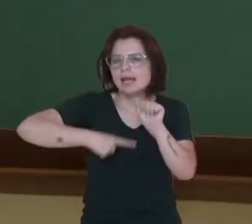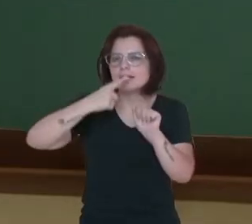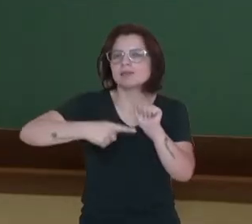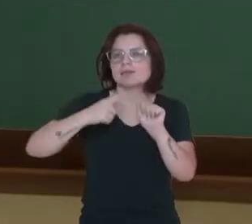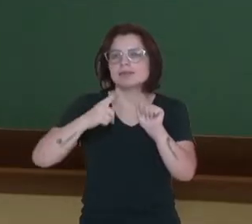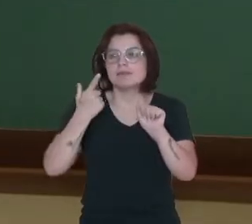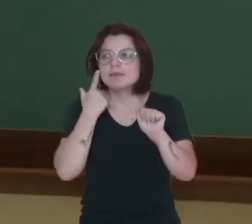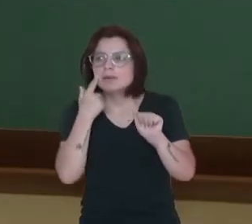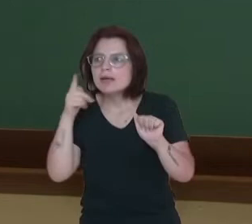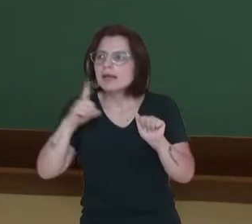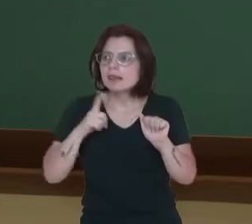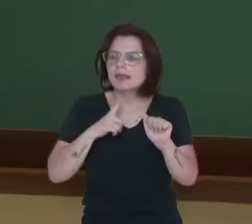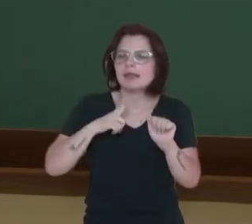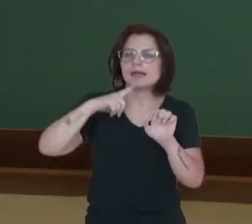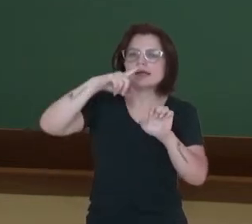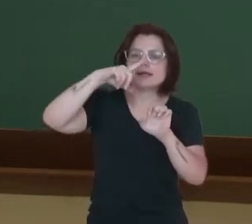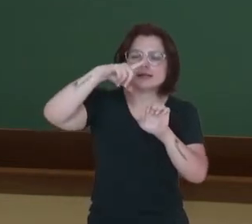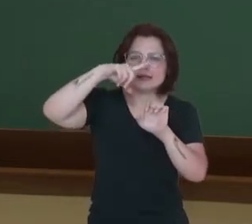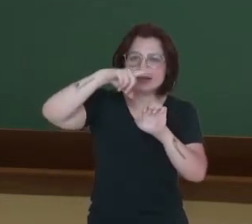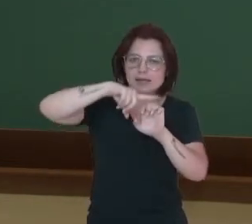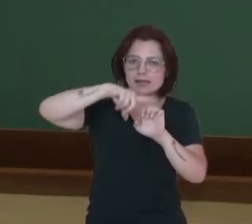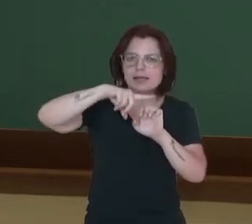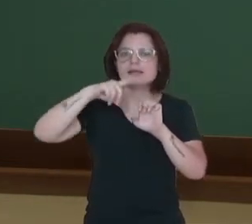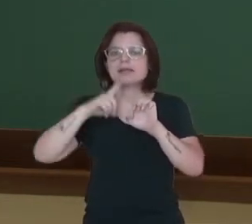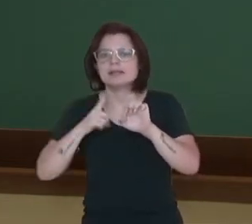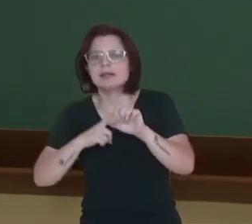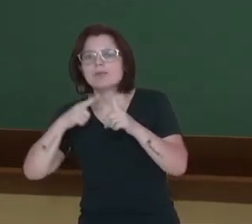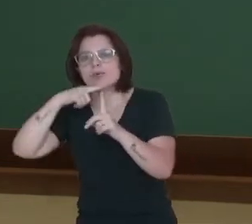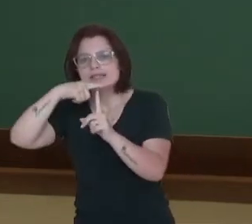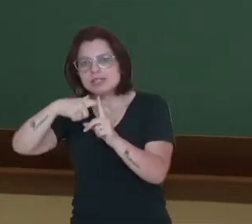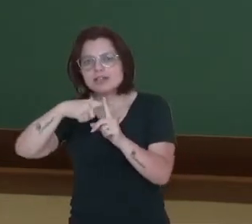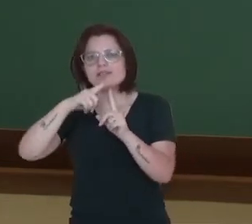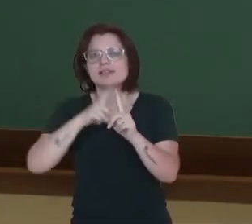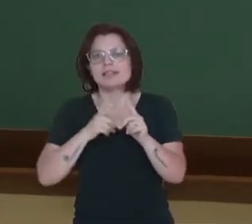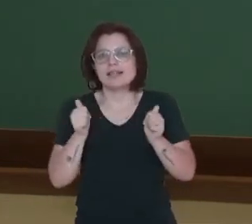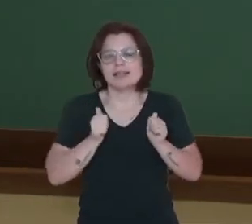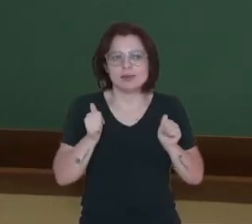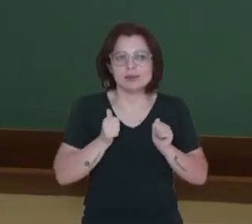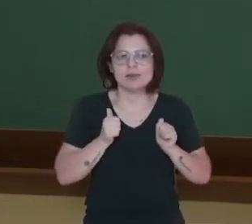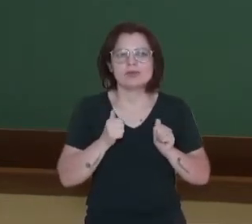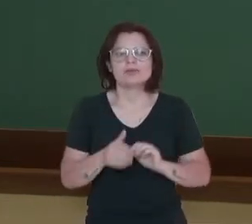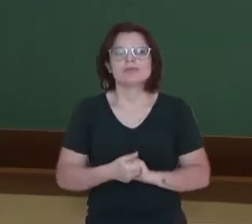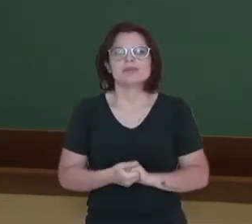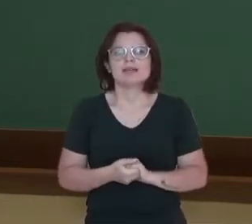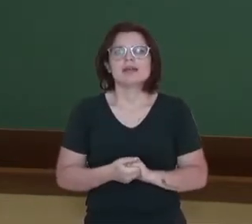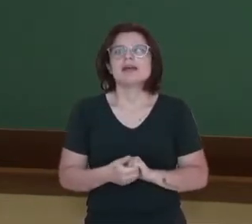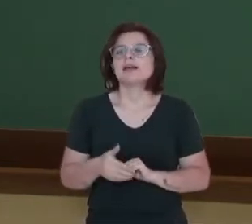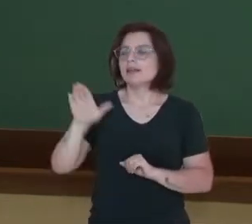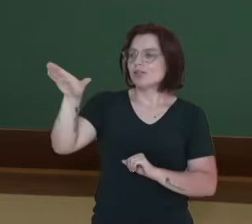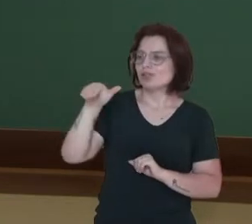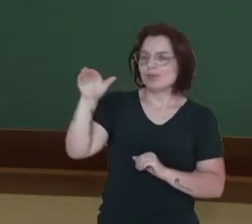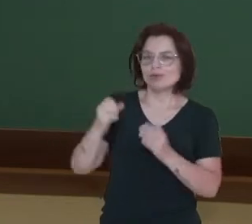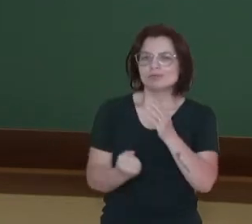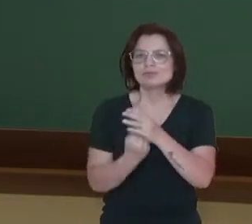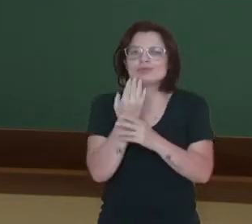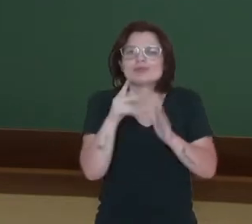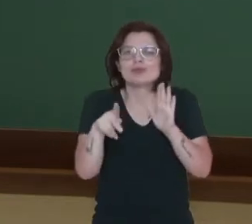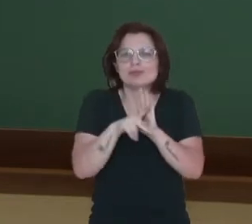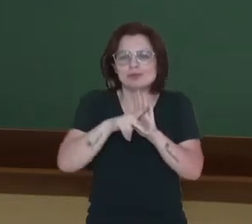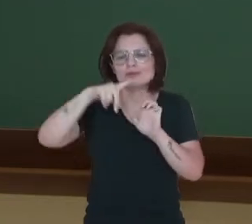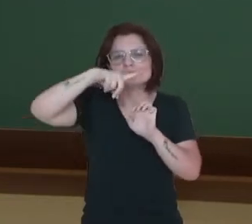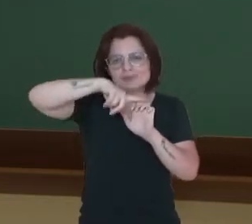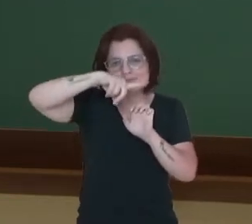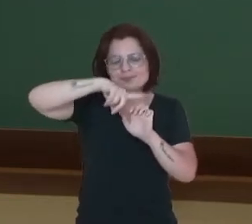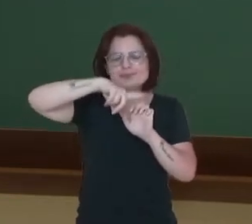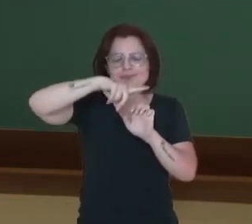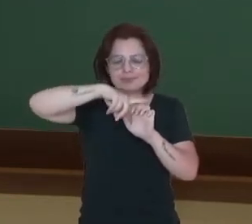e aí ele conseguiu comprovar a existência dessas cargas negativas, que ficaram conhecidas como elétrons. E é através dos